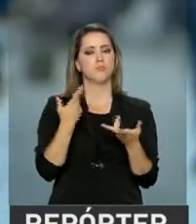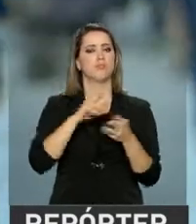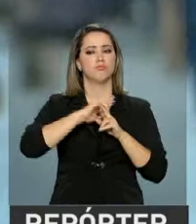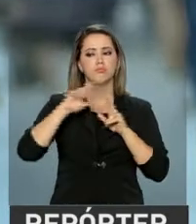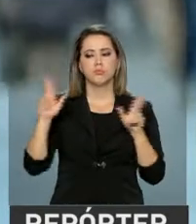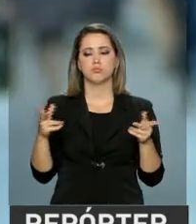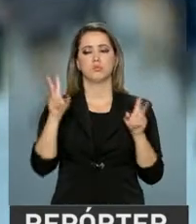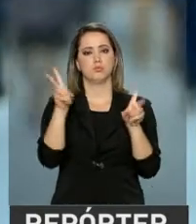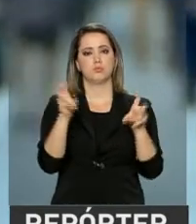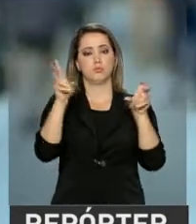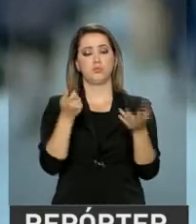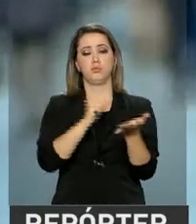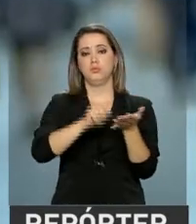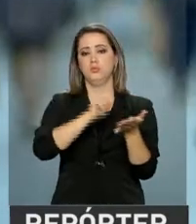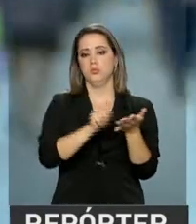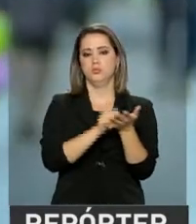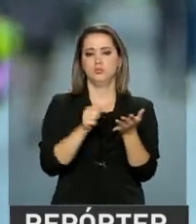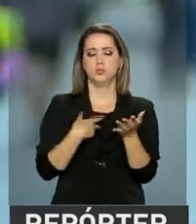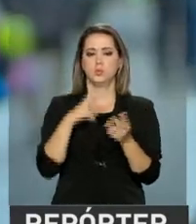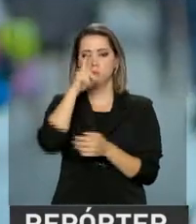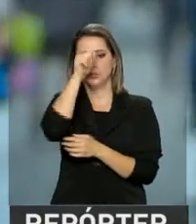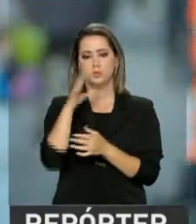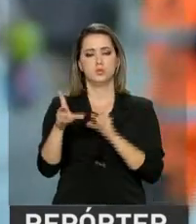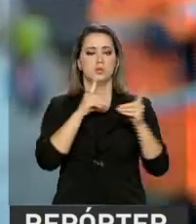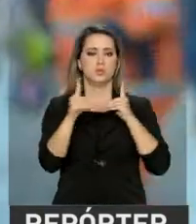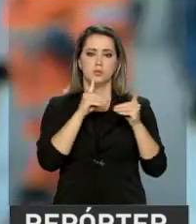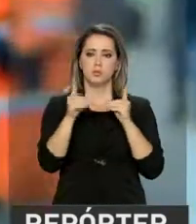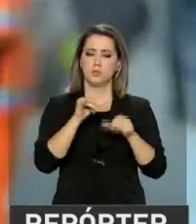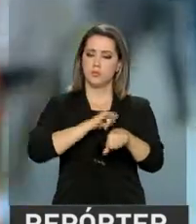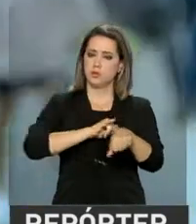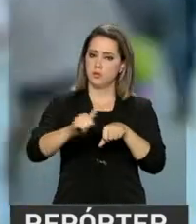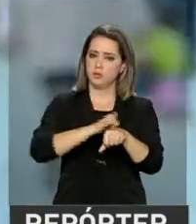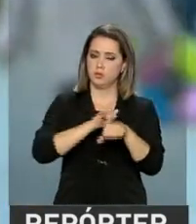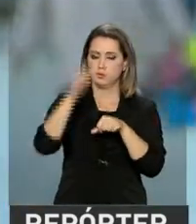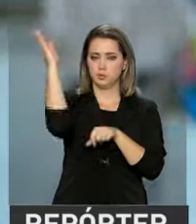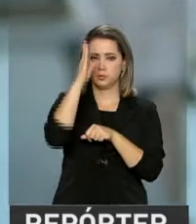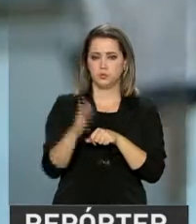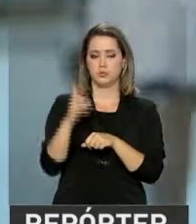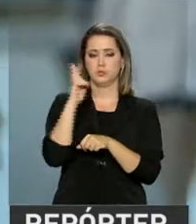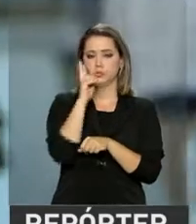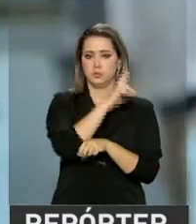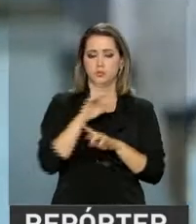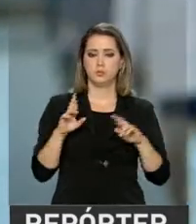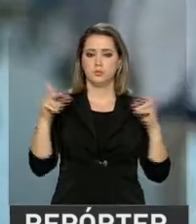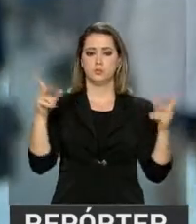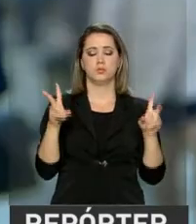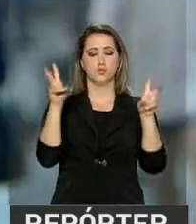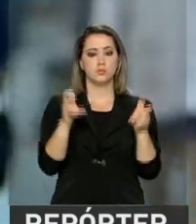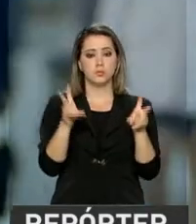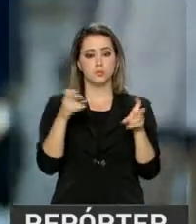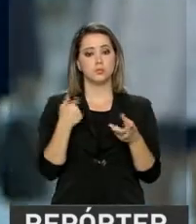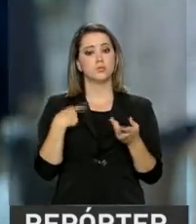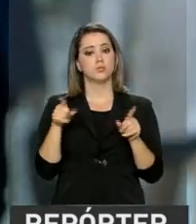Também assinaram uma declaração conjunta para fortalecer o diálogo estratégico entre Brasil e Rússia em diferentes temas de política